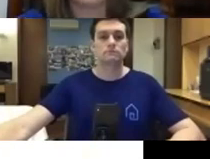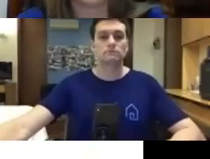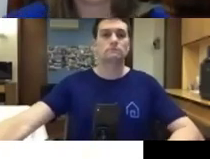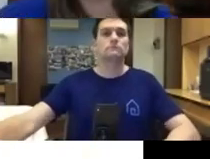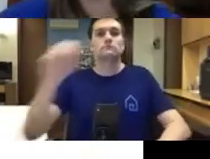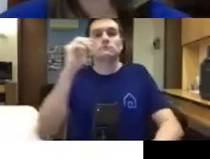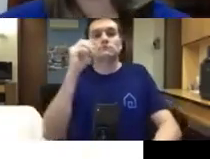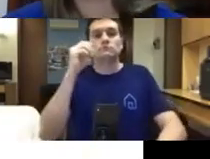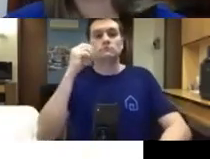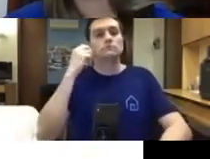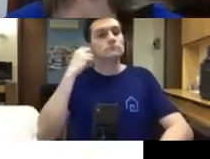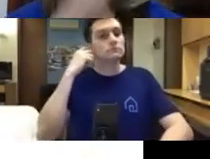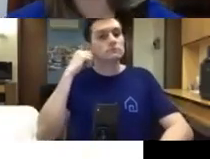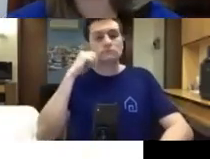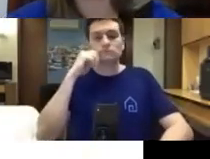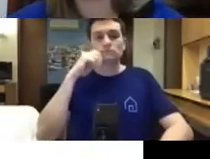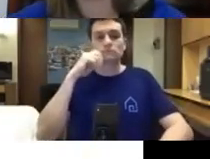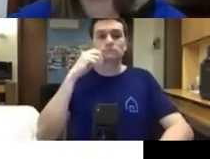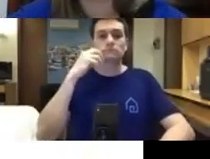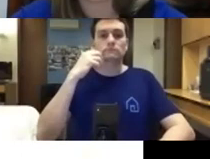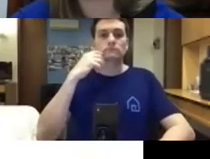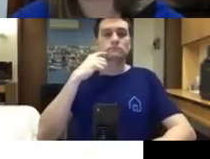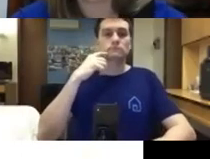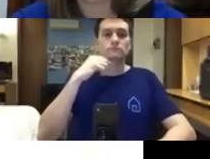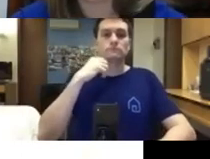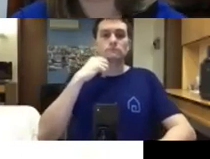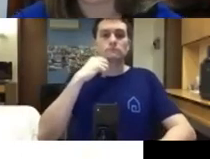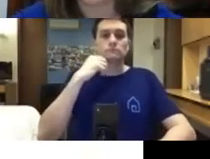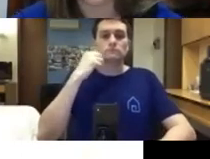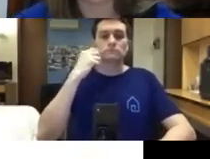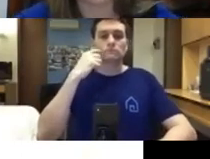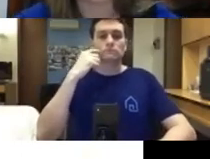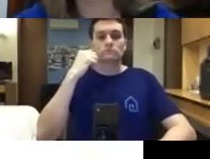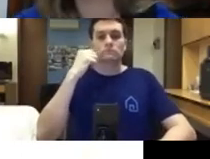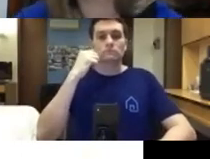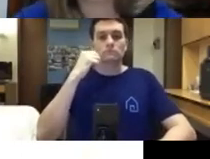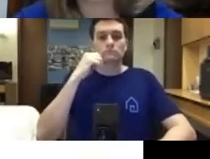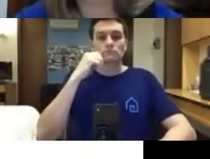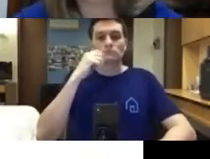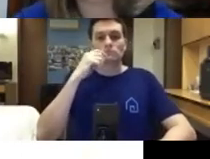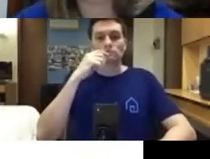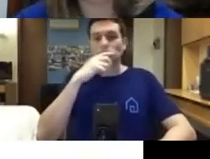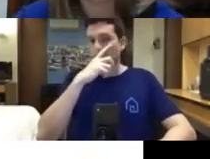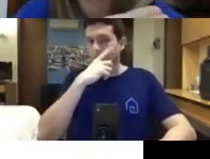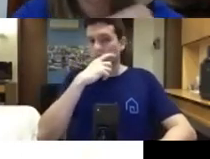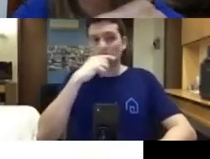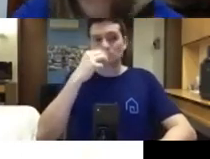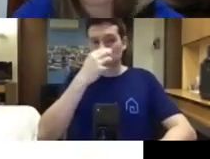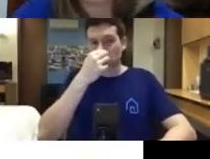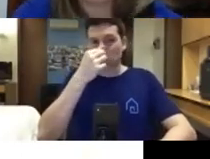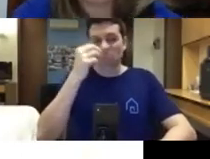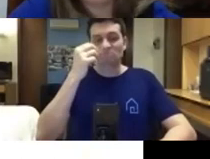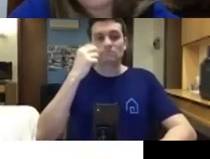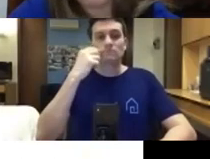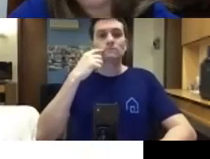também alguns aí, por exemplo, o professor Roberto aí tem trabalhado bastante com ultra alto desempenho, né? E disse que